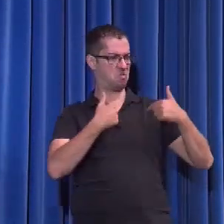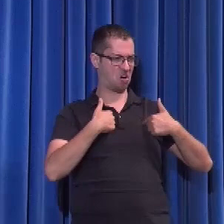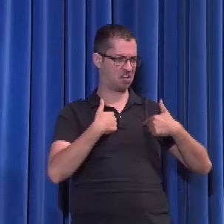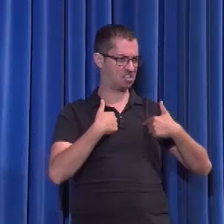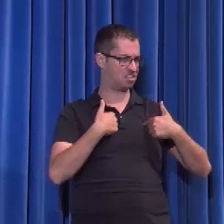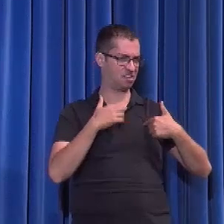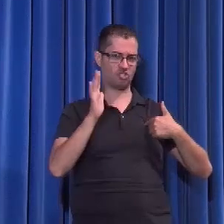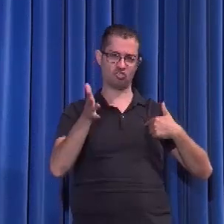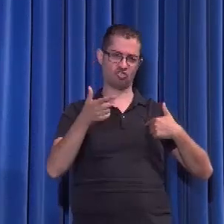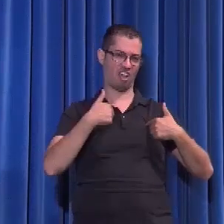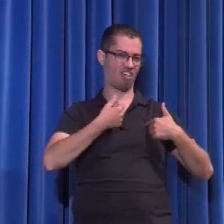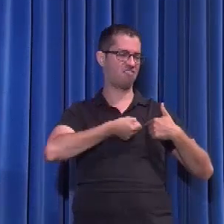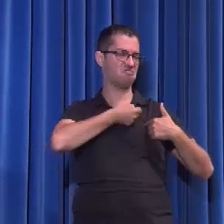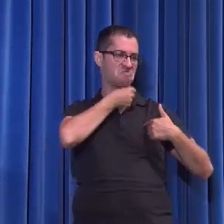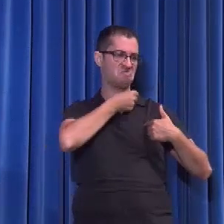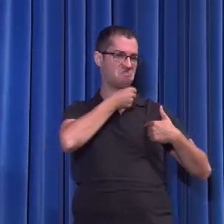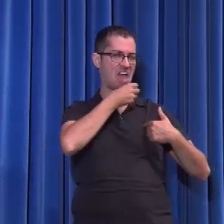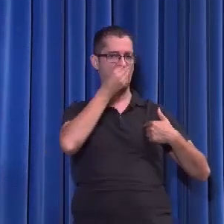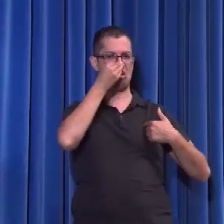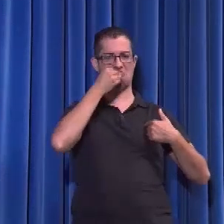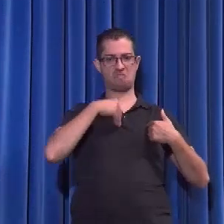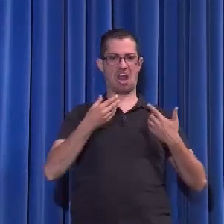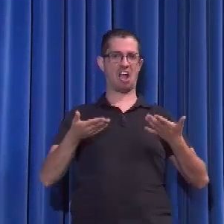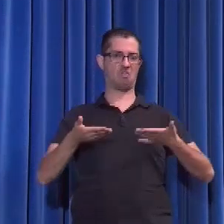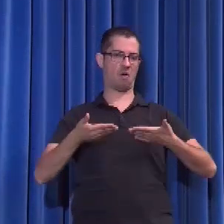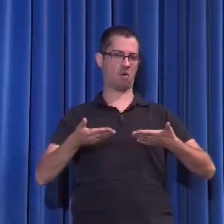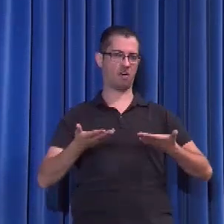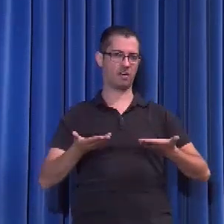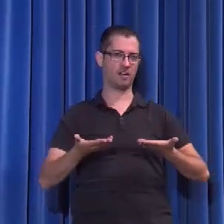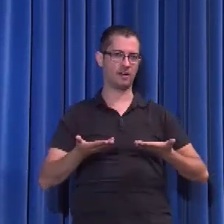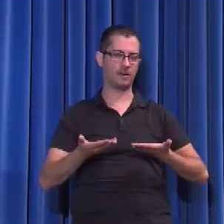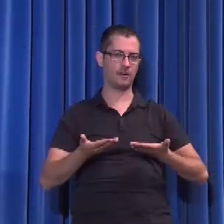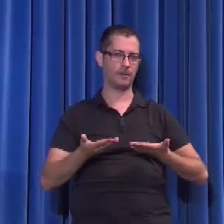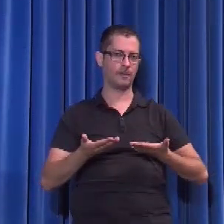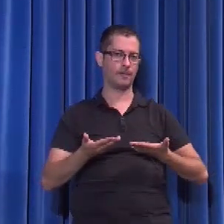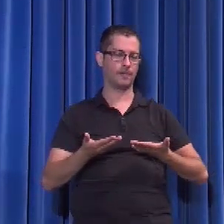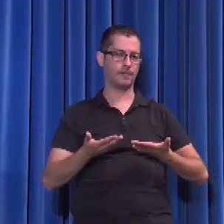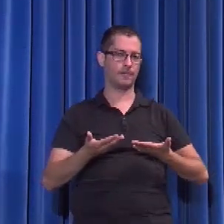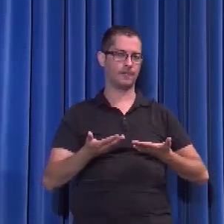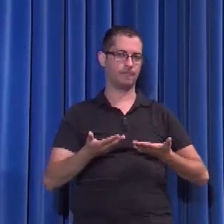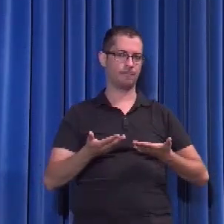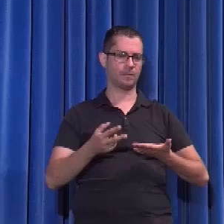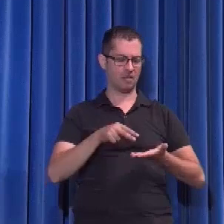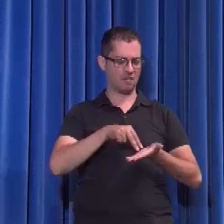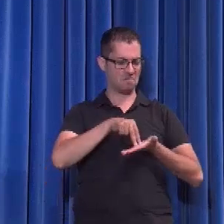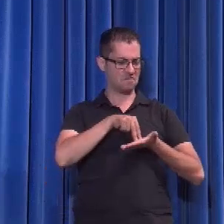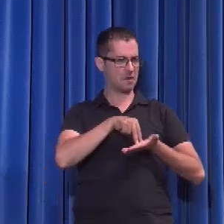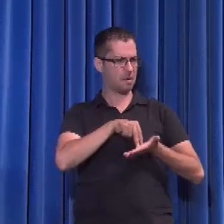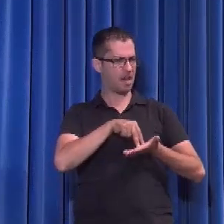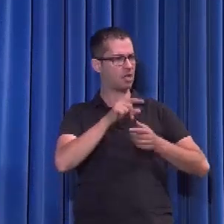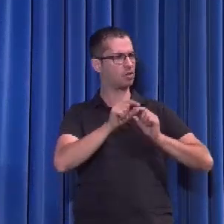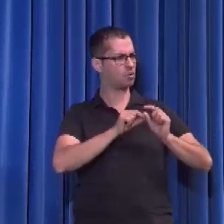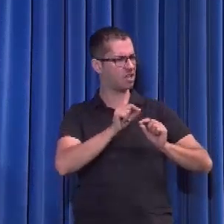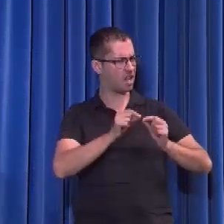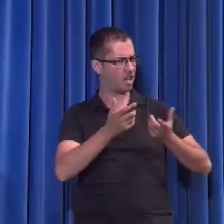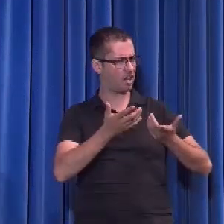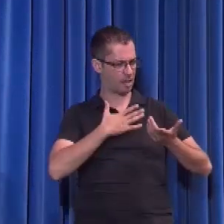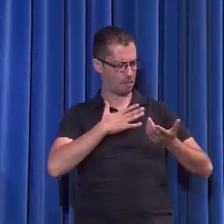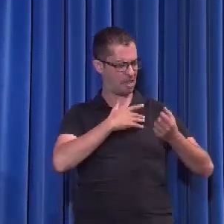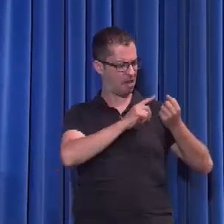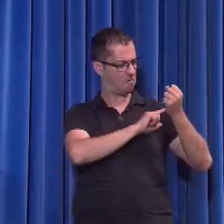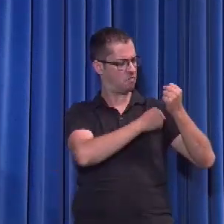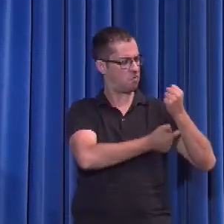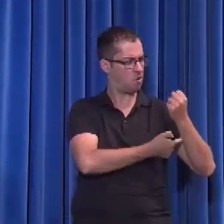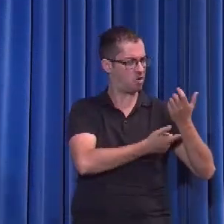passageira. É vã. Não se fie nisso. Não se glorie nisso. Você